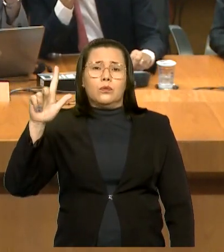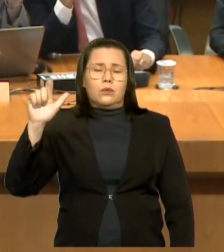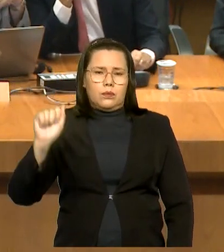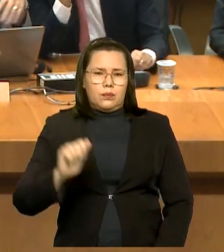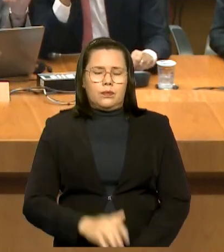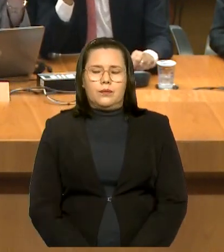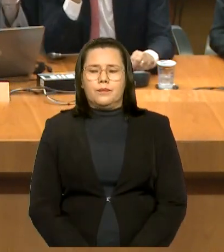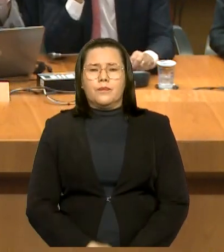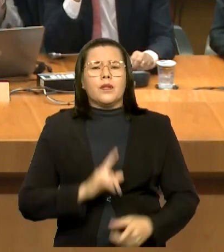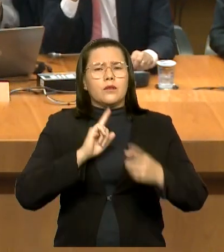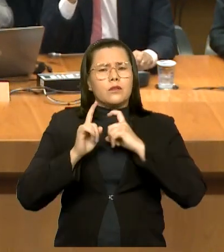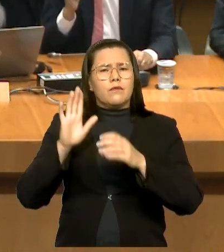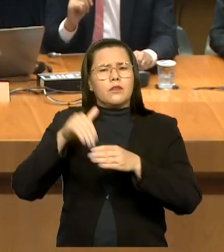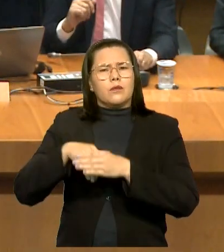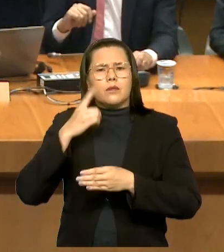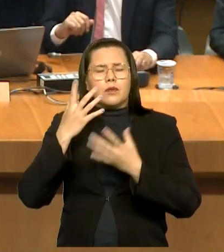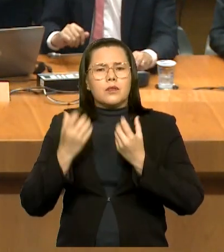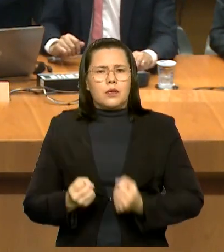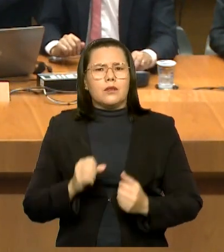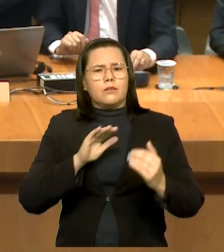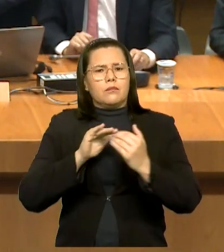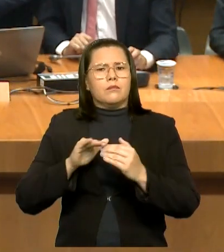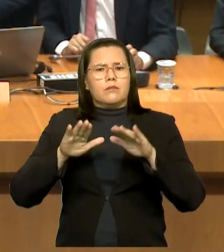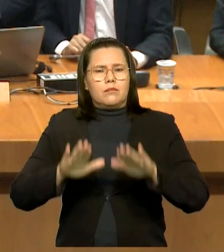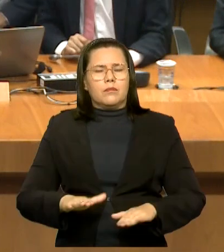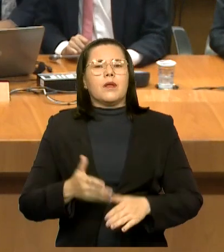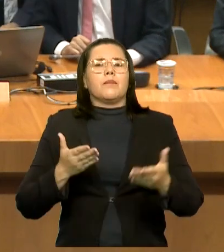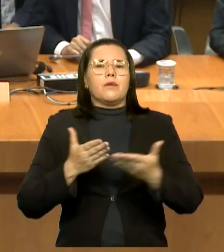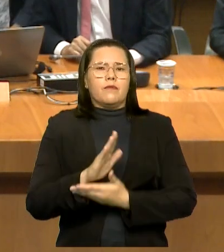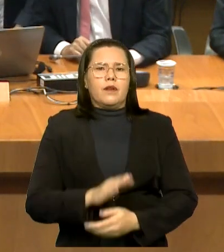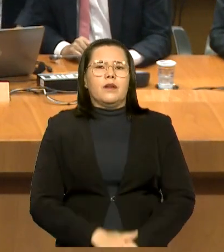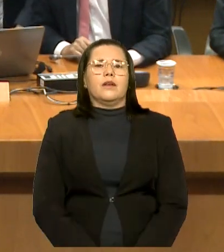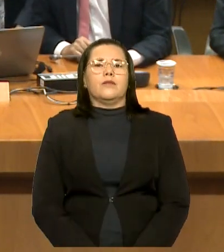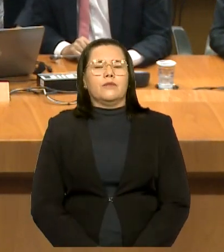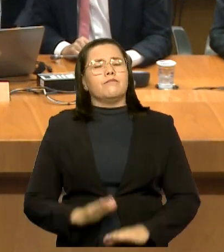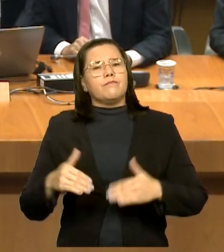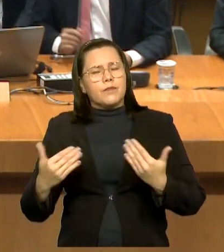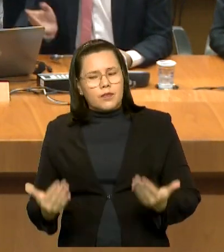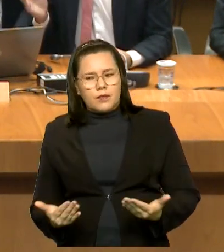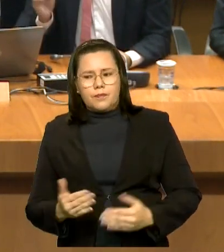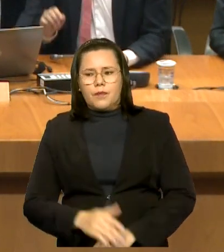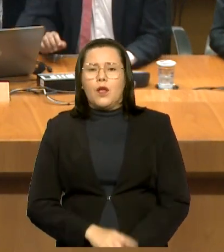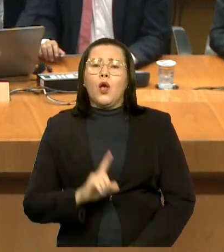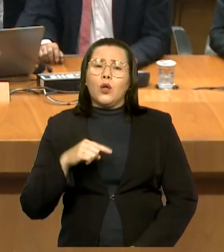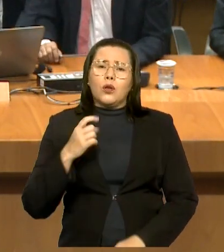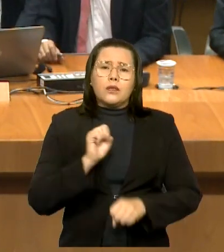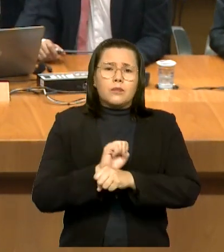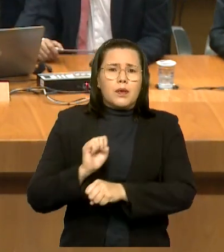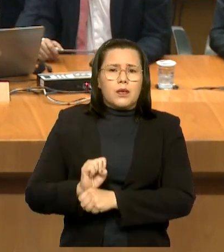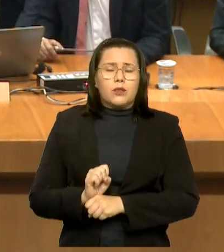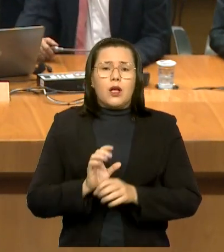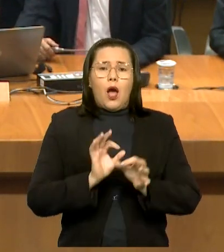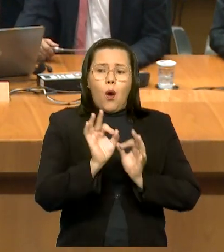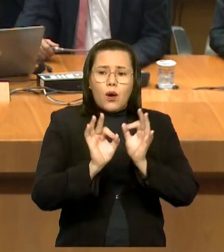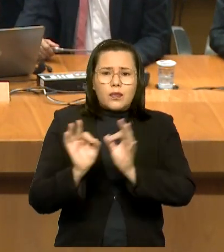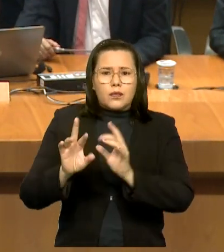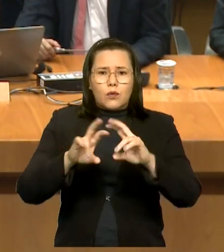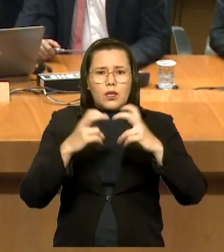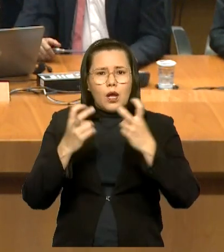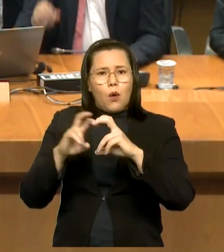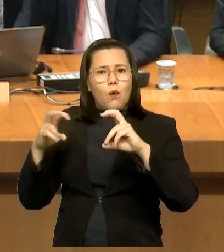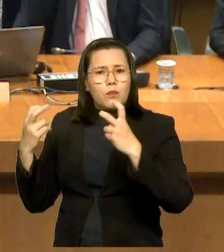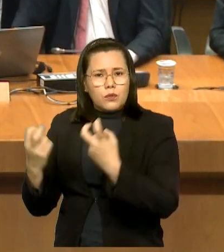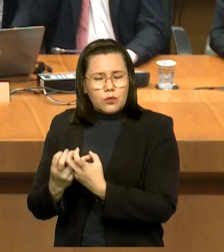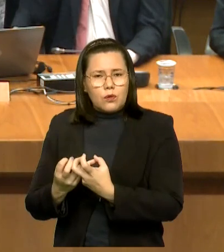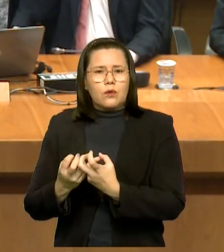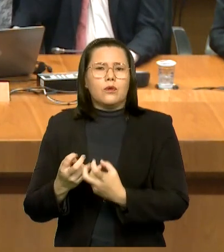aprovam, permaneçam como estão. Aprovado. Igualmente, deputado Carlos Lula, aguardaremos a composição das comissões para que